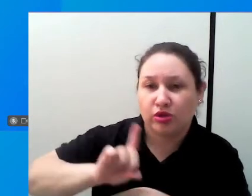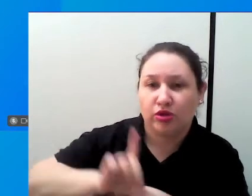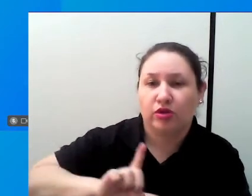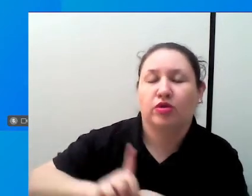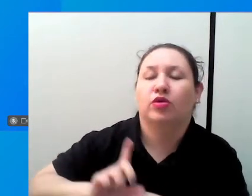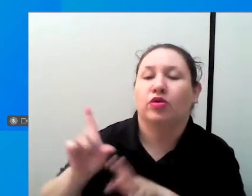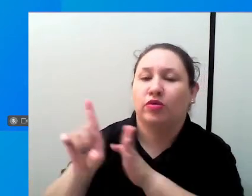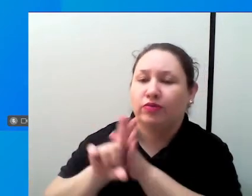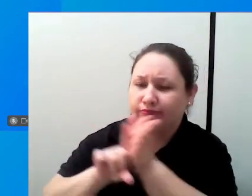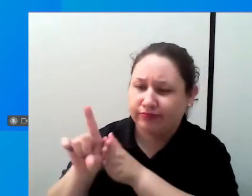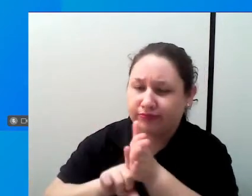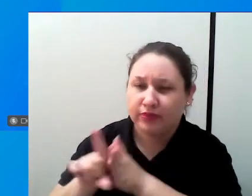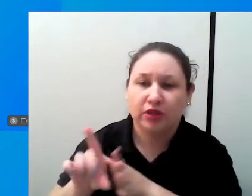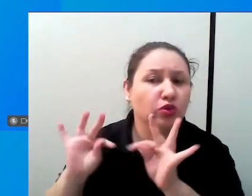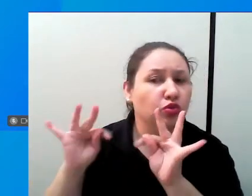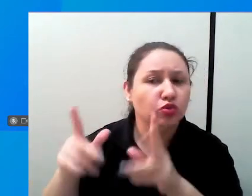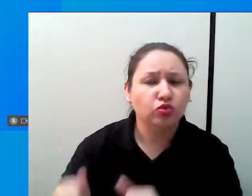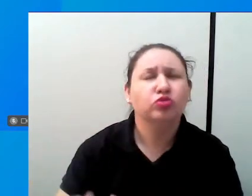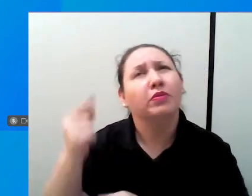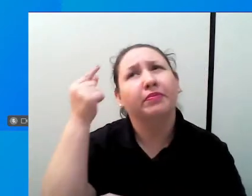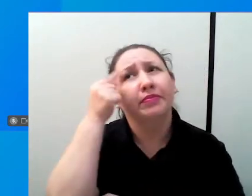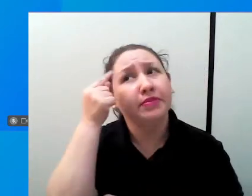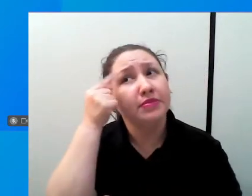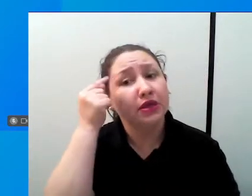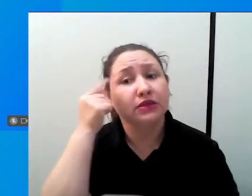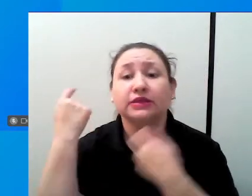da curricularização, né, o nosso documento